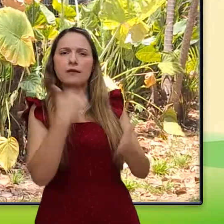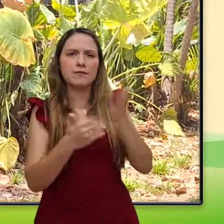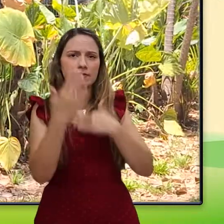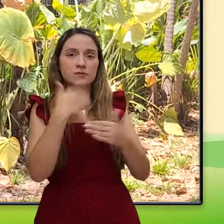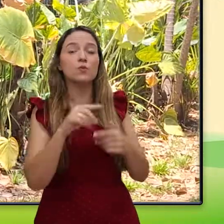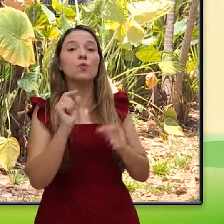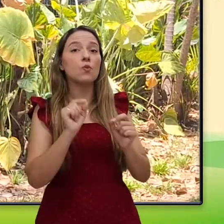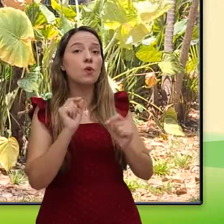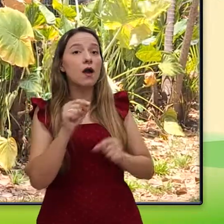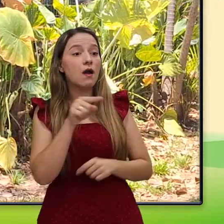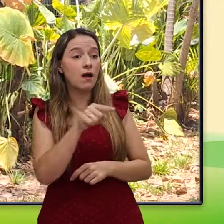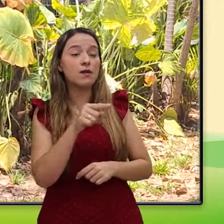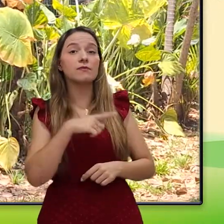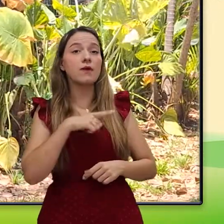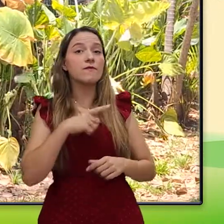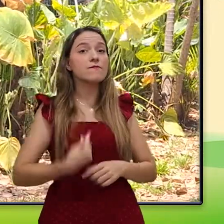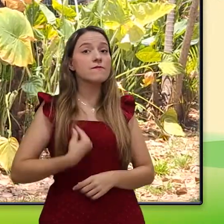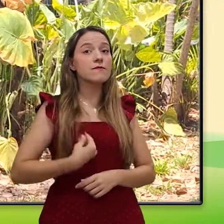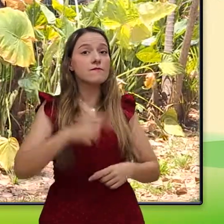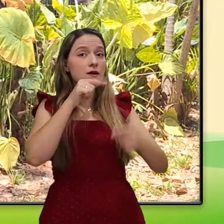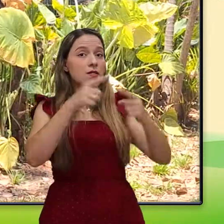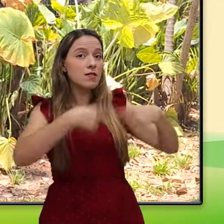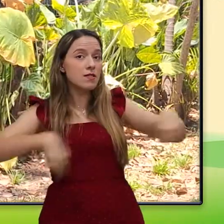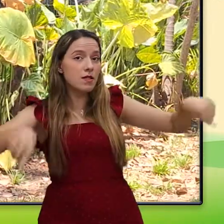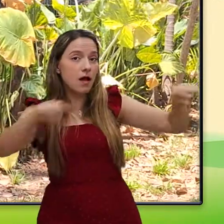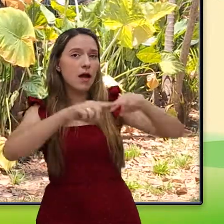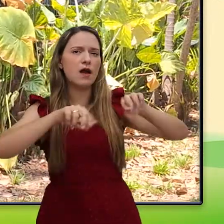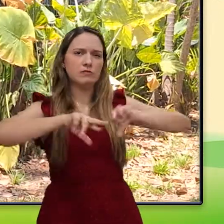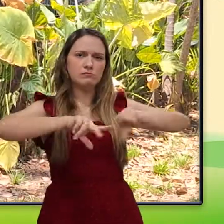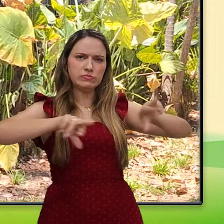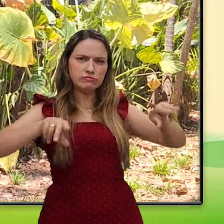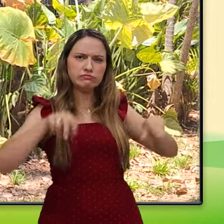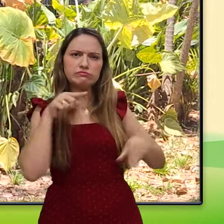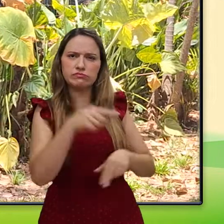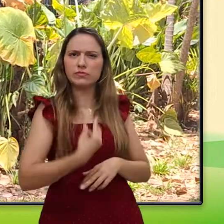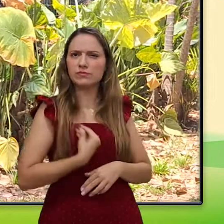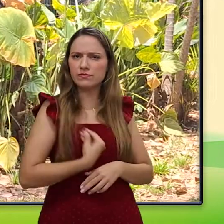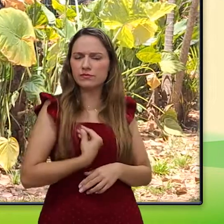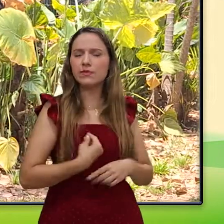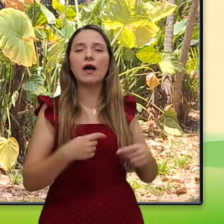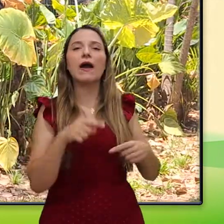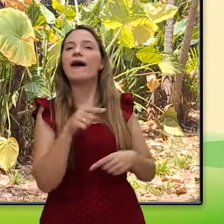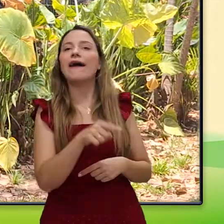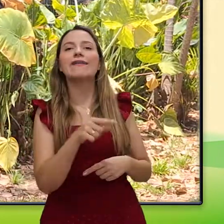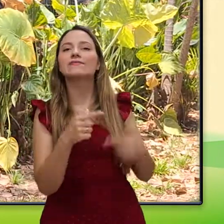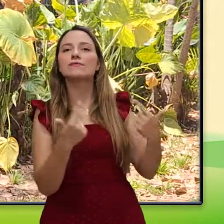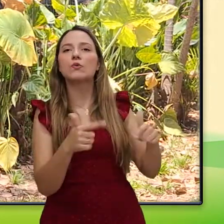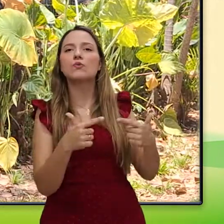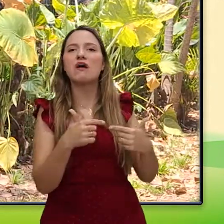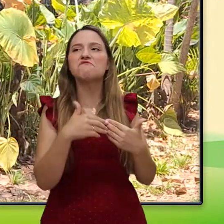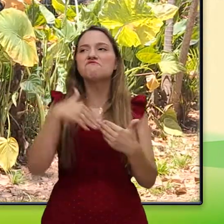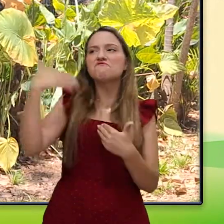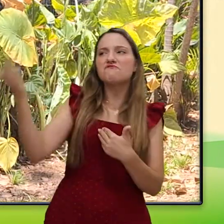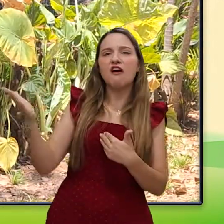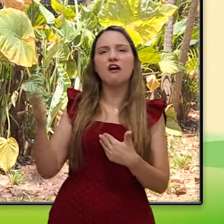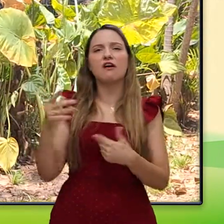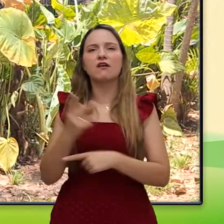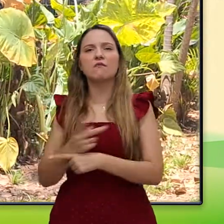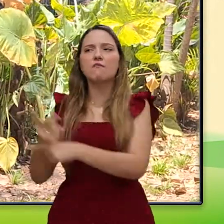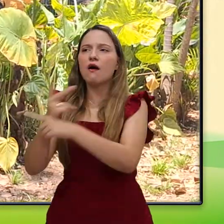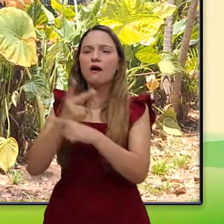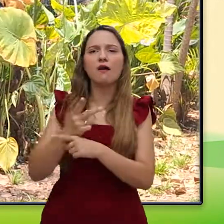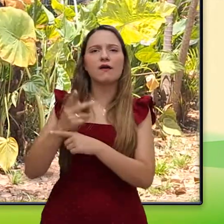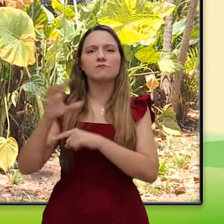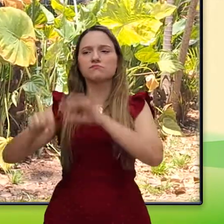volta até na questão da alimentação. Como são animais aquáticos, né, que eles vivem em pântanos e lagoas, geralmente eles não saem